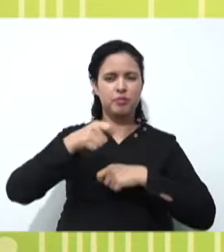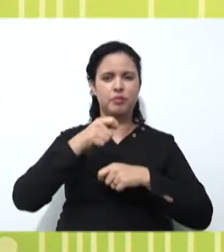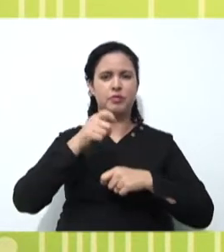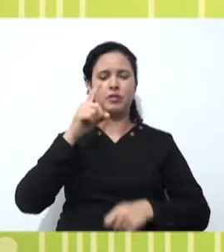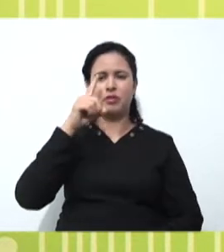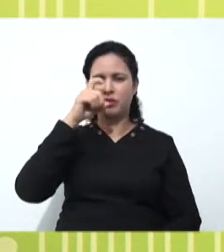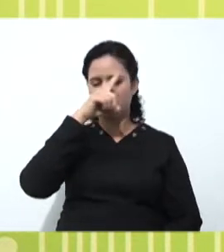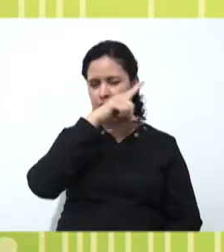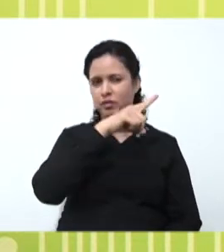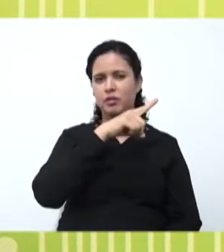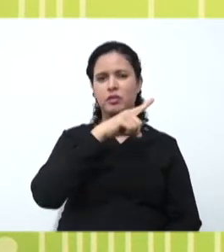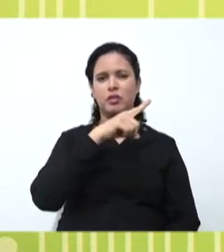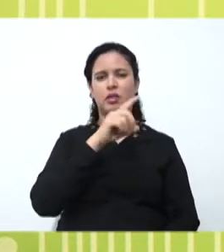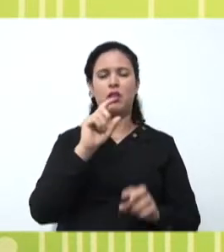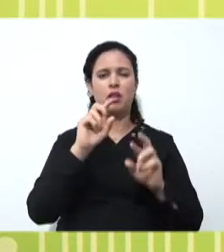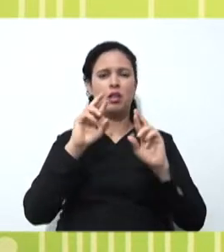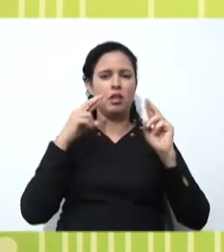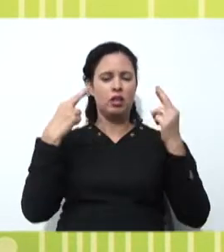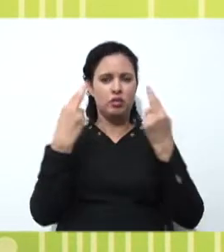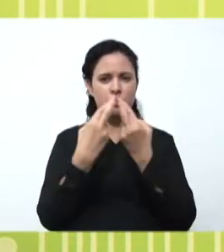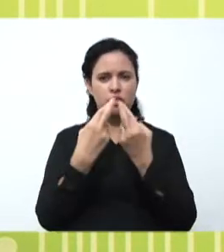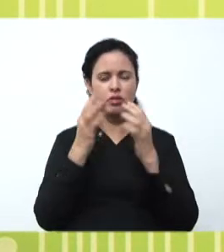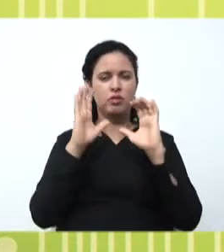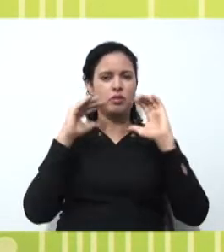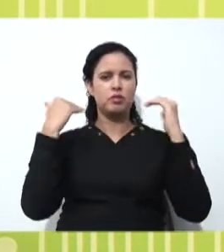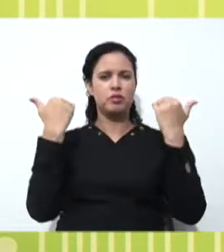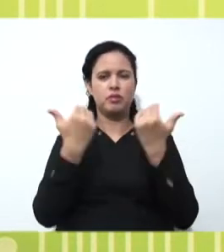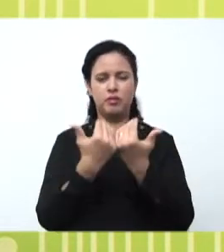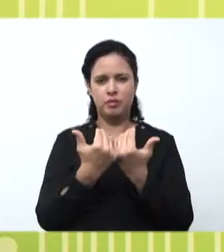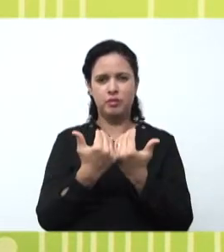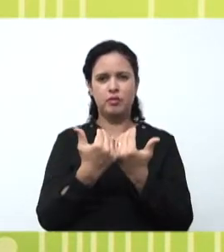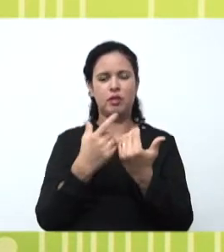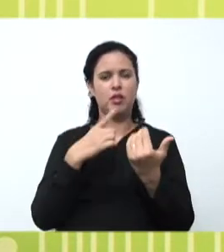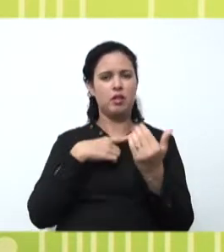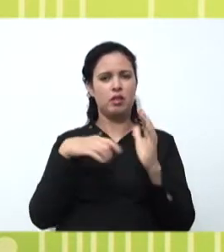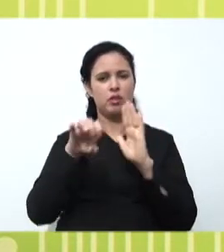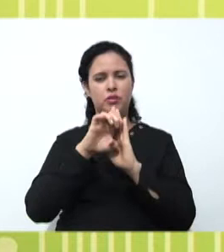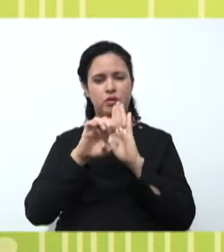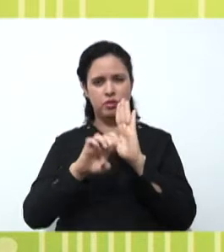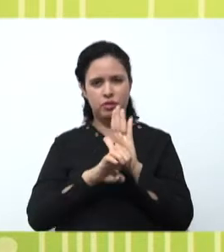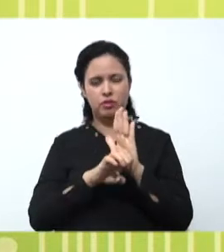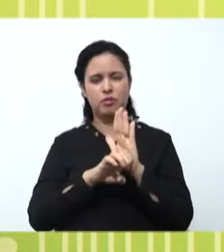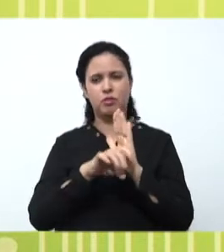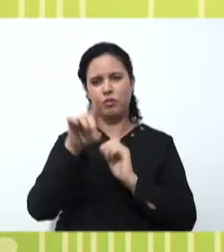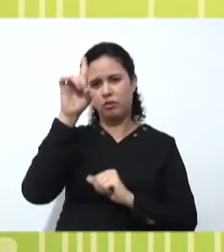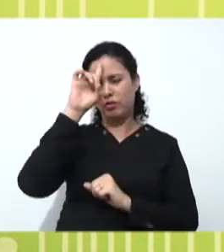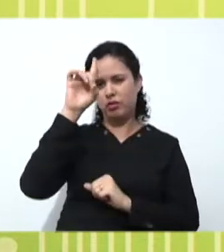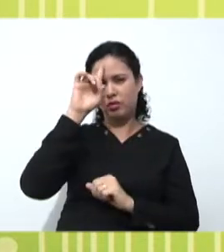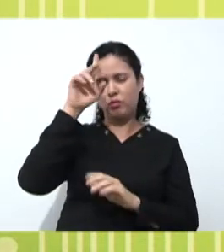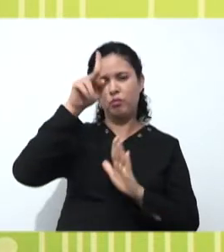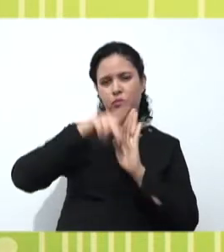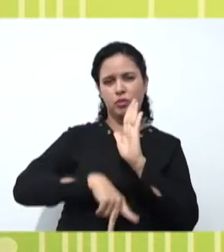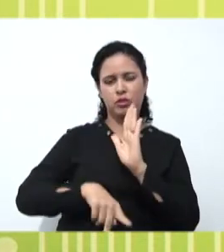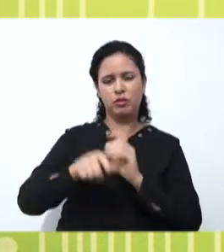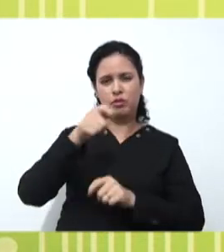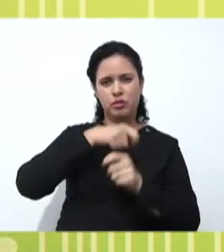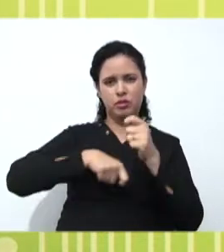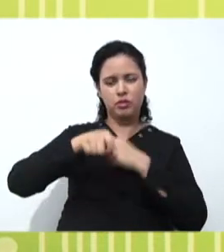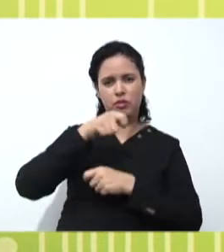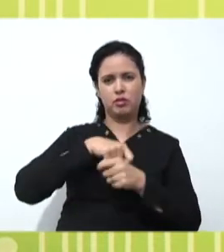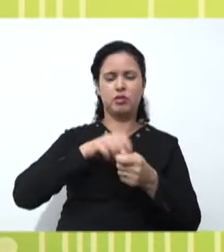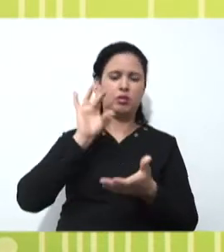dificuldade de manter as reuniões, as assembleias, manter o estatuto em dia, manter um plano de negócio coerente com a